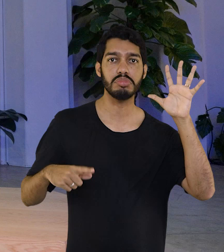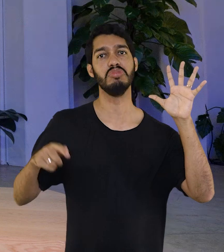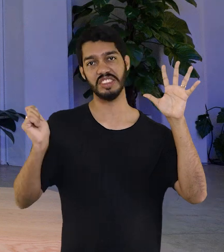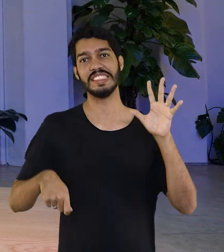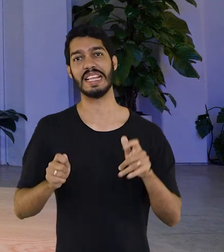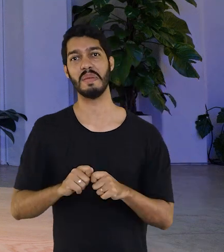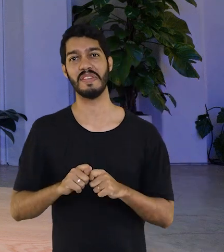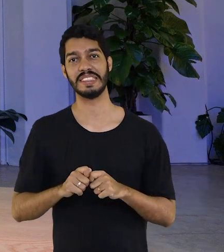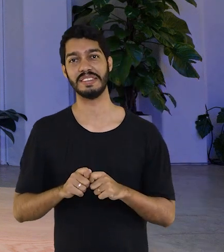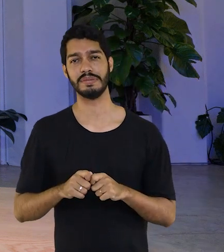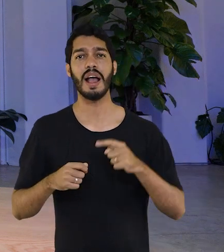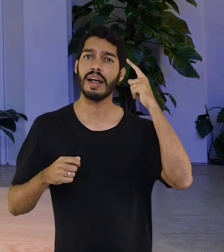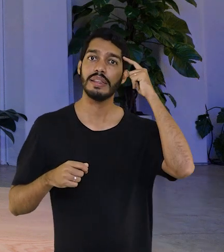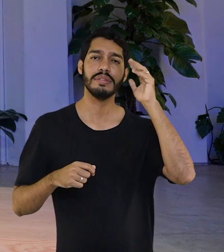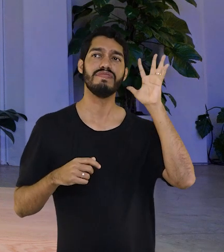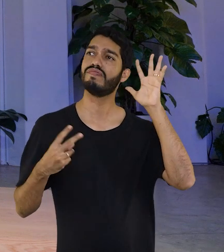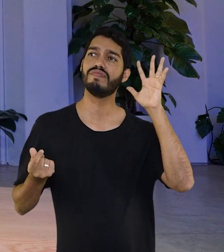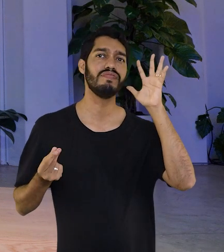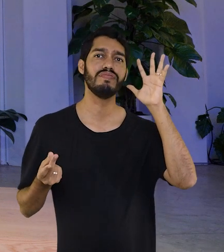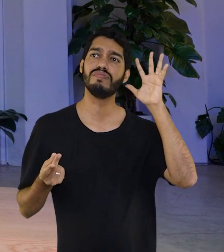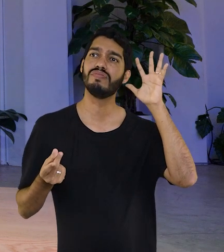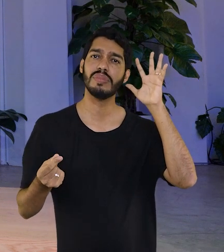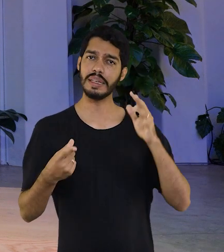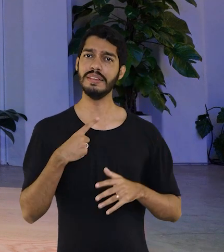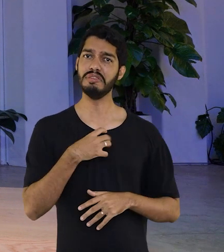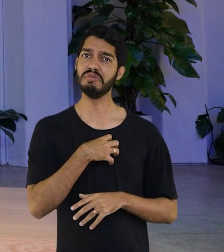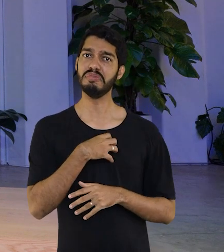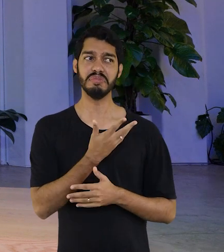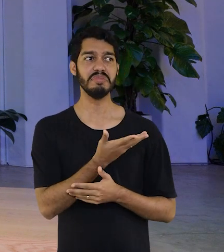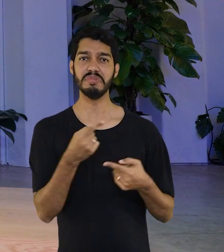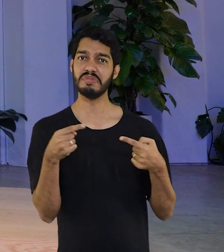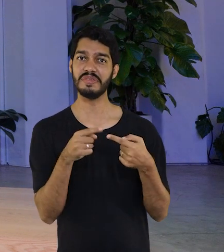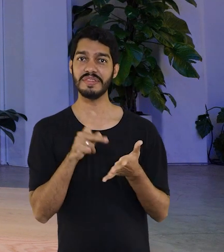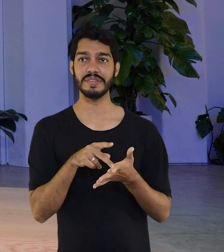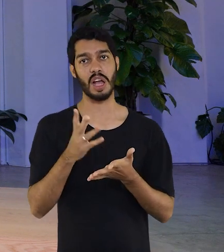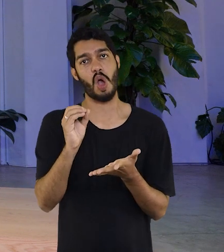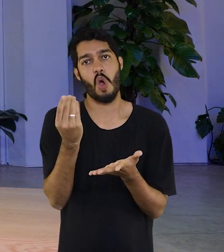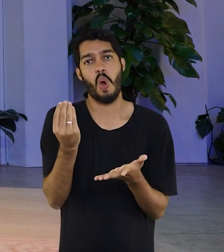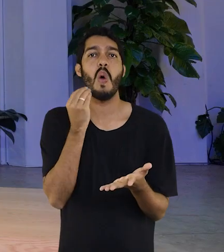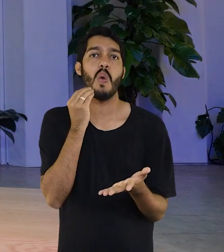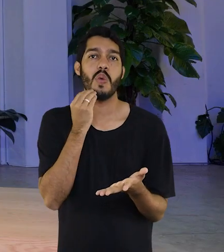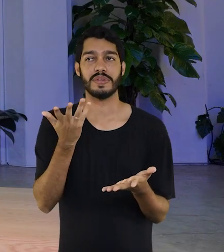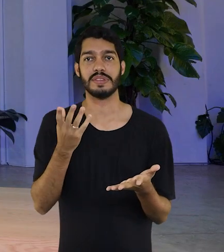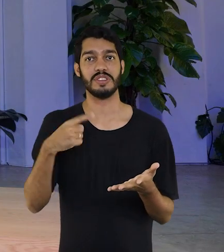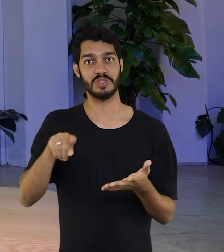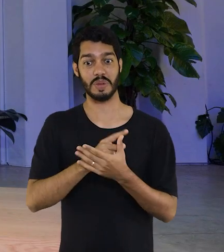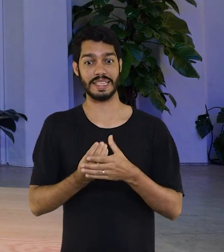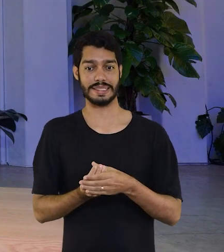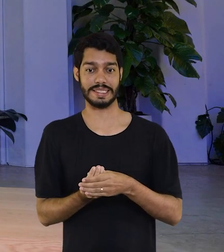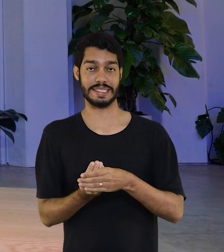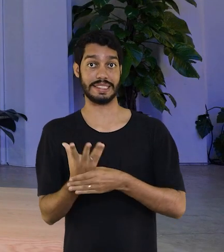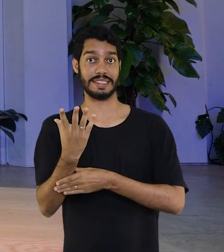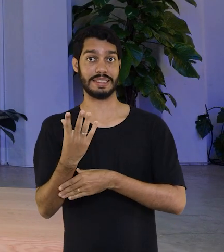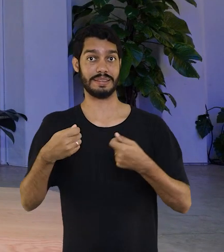fazer. Cara, e isso para mim ficou na minha cabeça ecoando, e para mim faz muito sentido. Obviamente que nem tudo na nossa vida